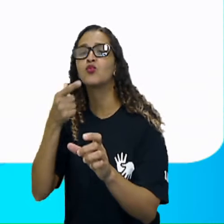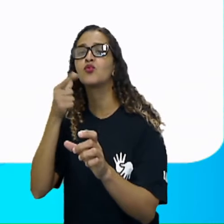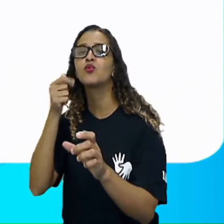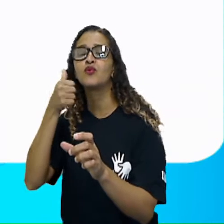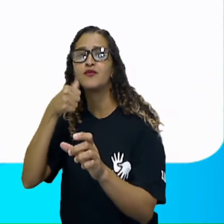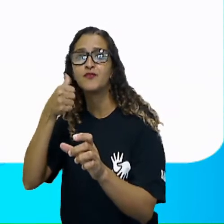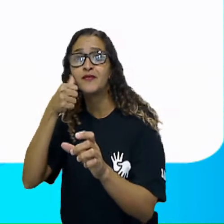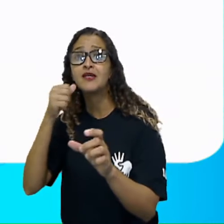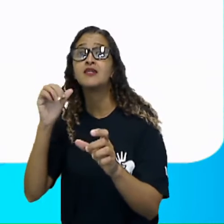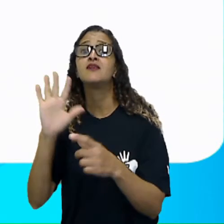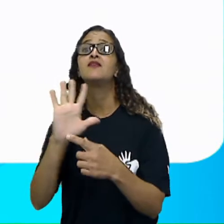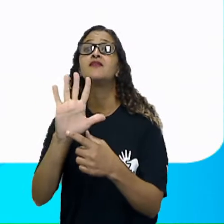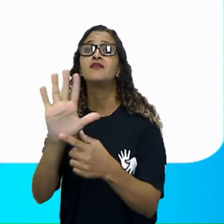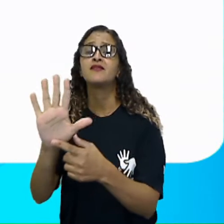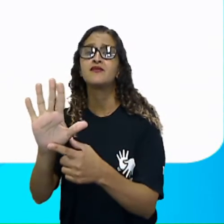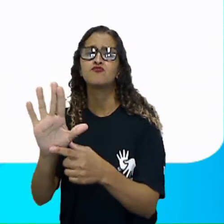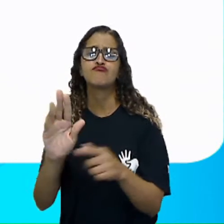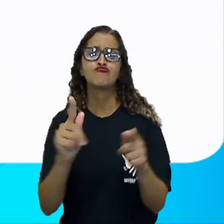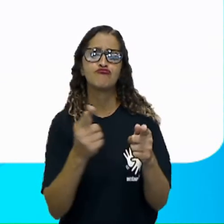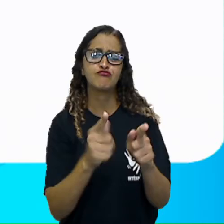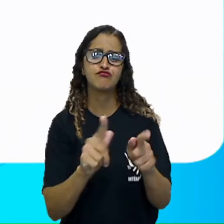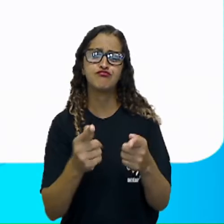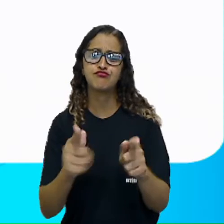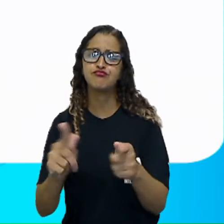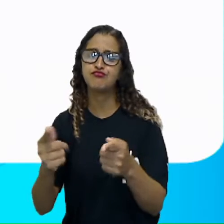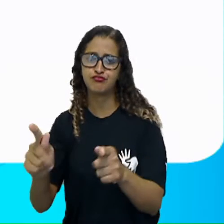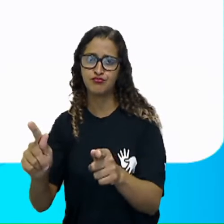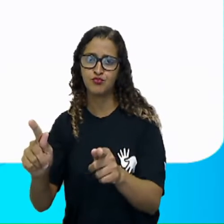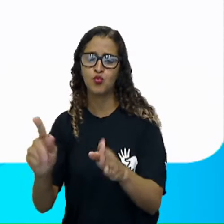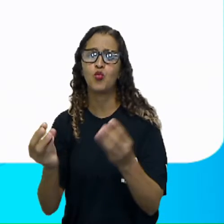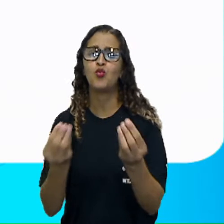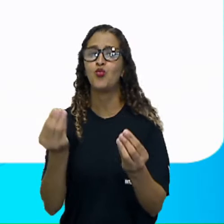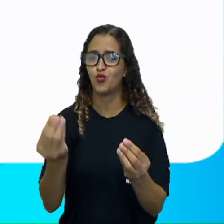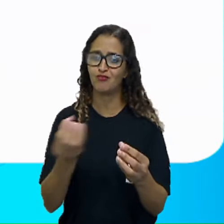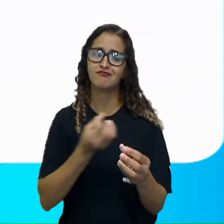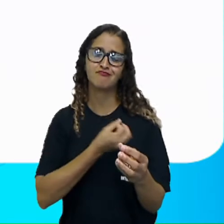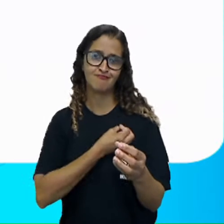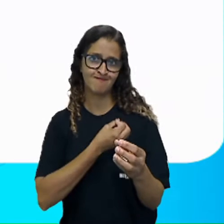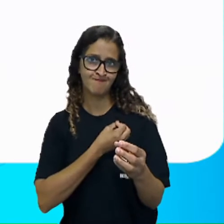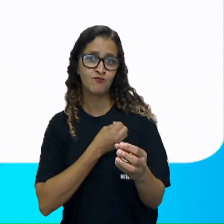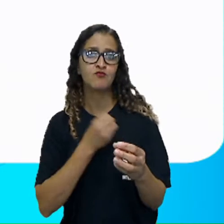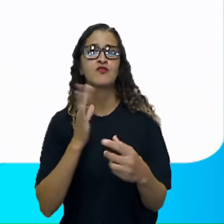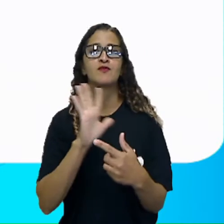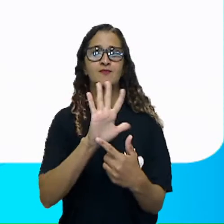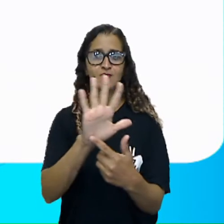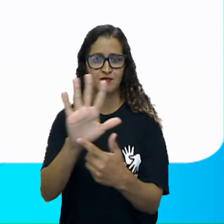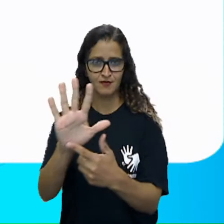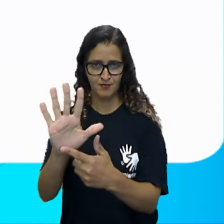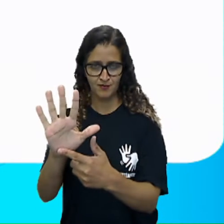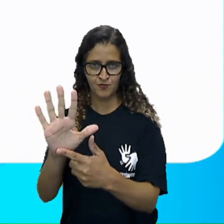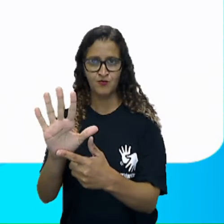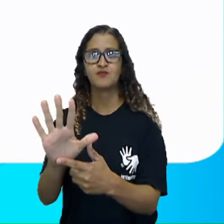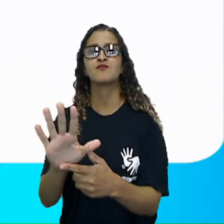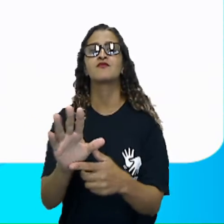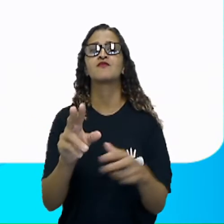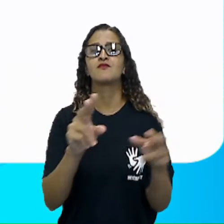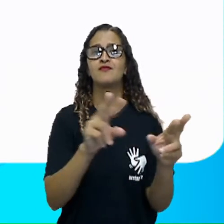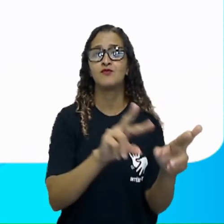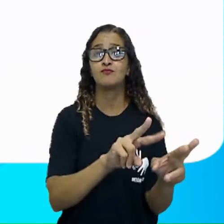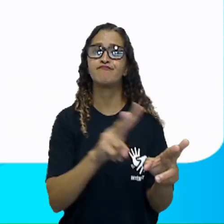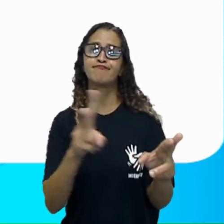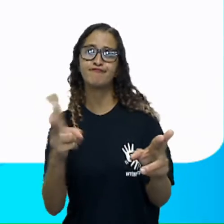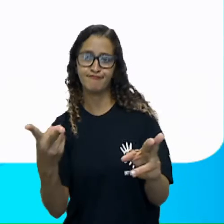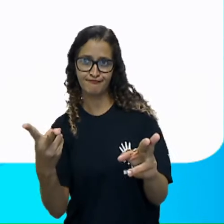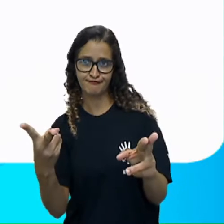é considerada por muitos gramáticos como numeral, uma vez que indica os dois ou